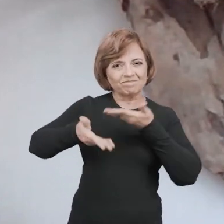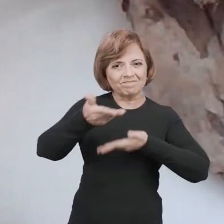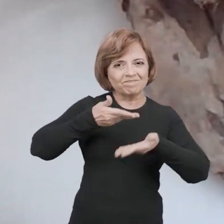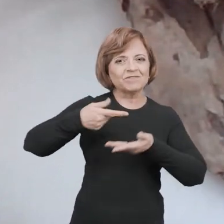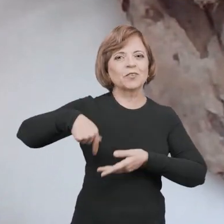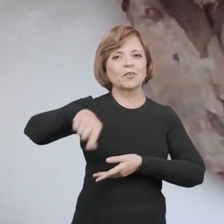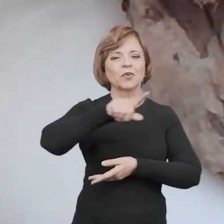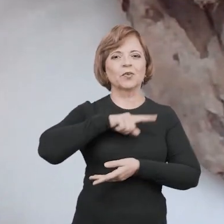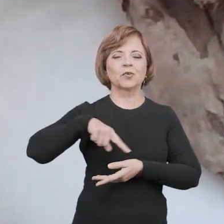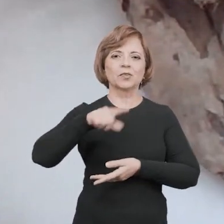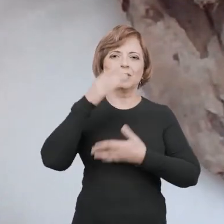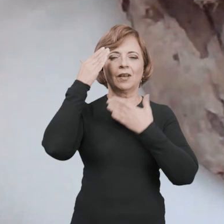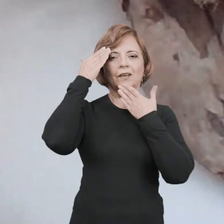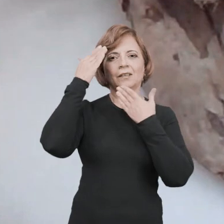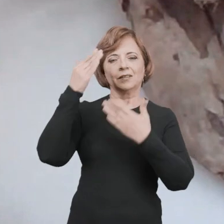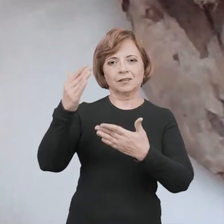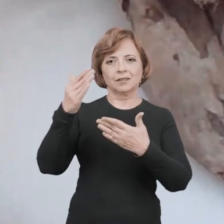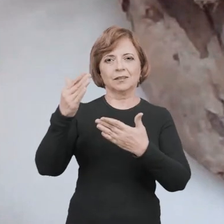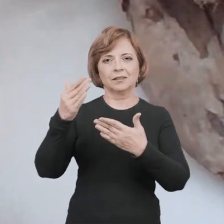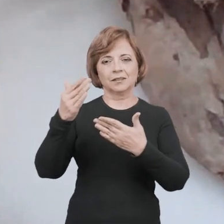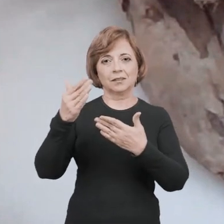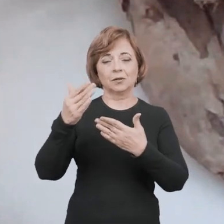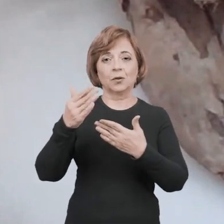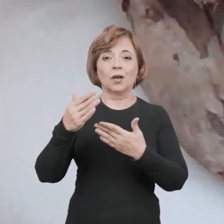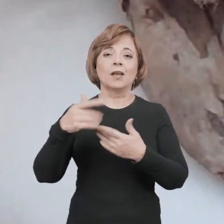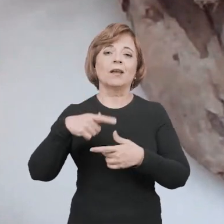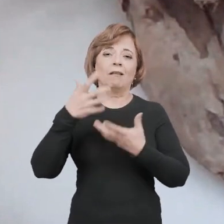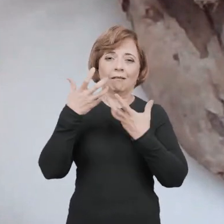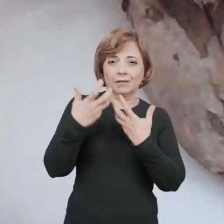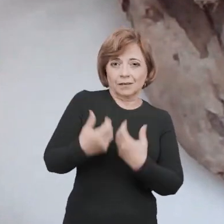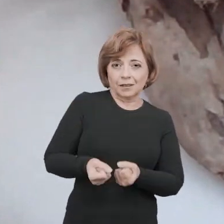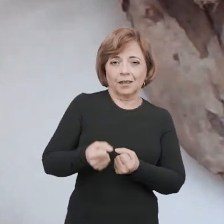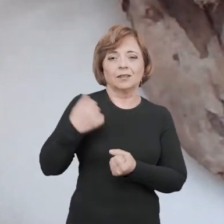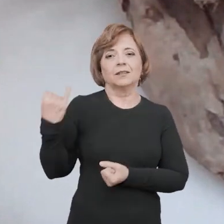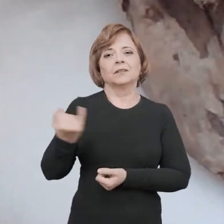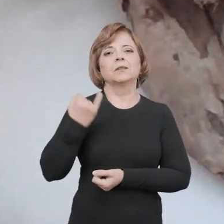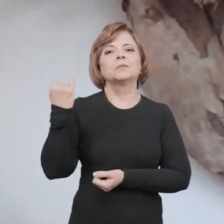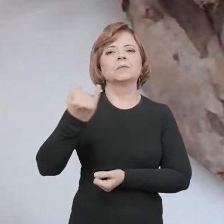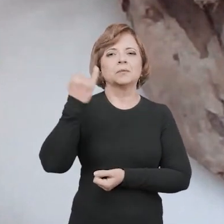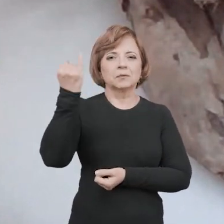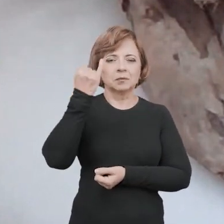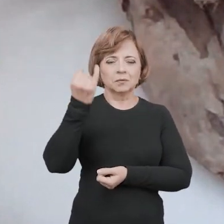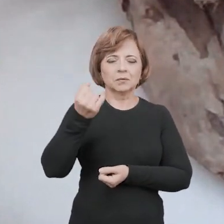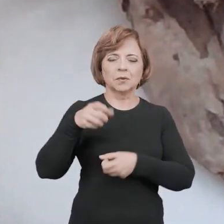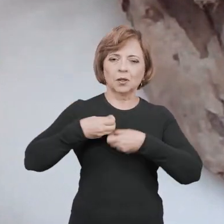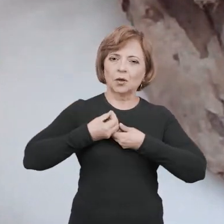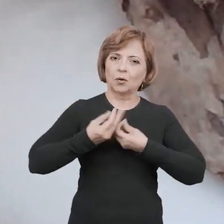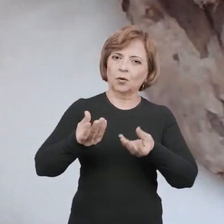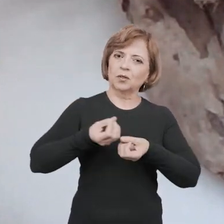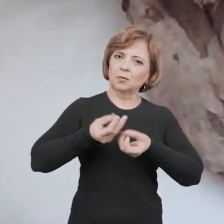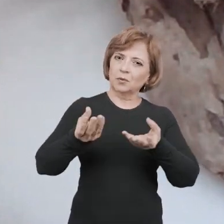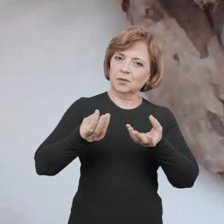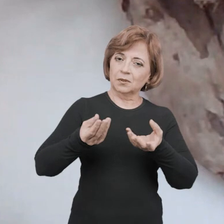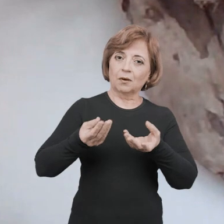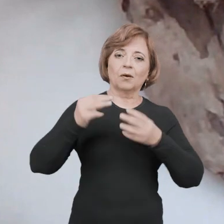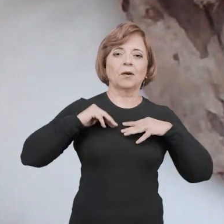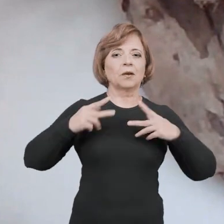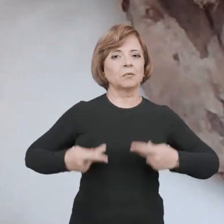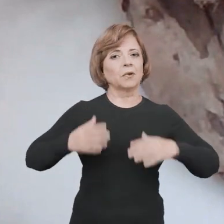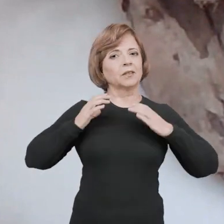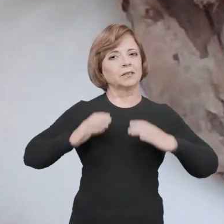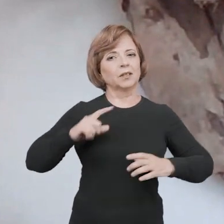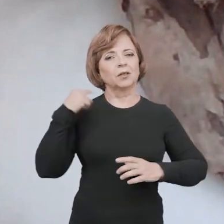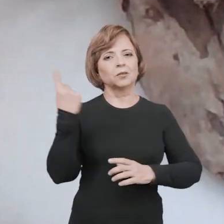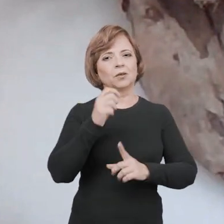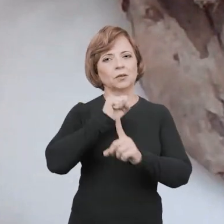com vocês e agradecendo, sobretudo, e reconhecendo a relevância da contribuição do MP Cidadão